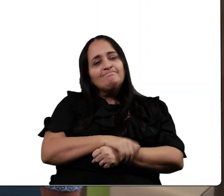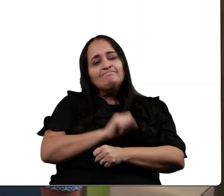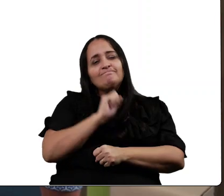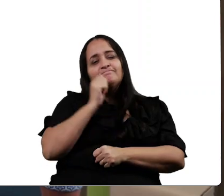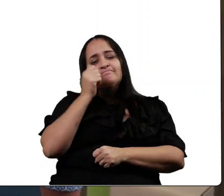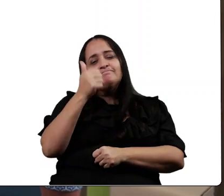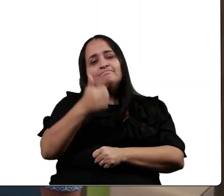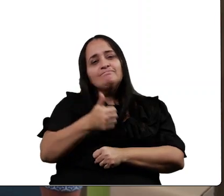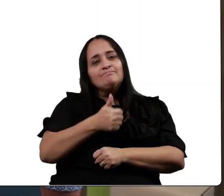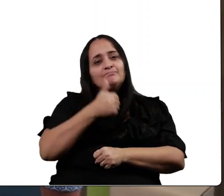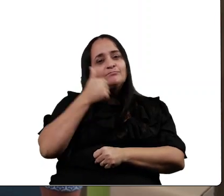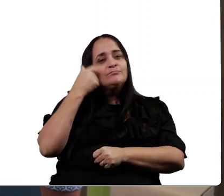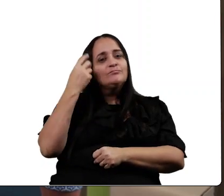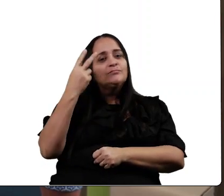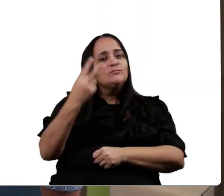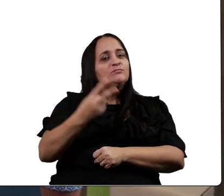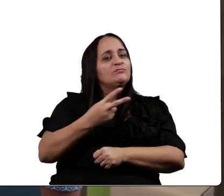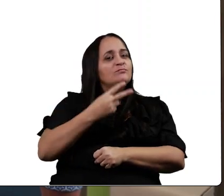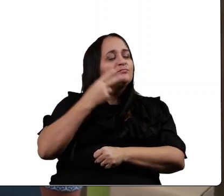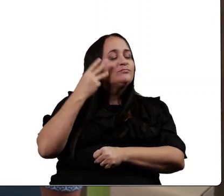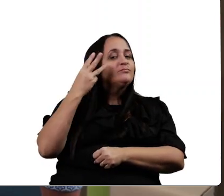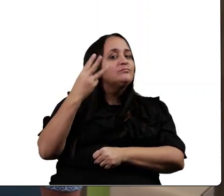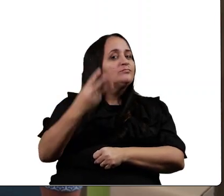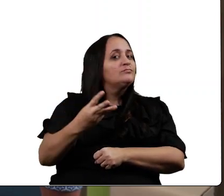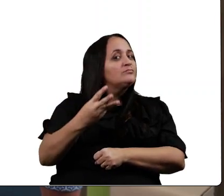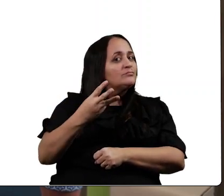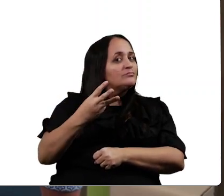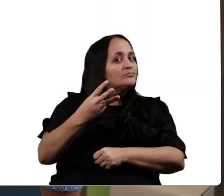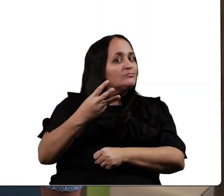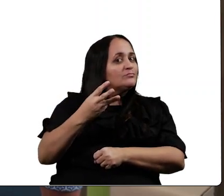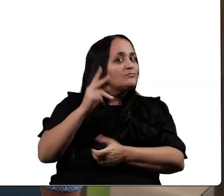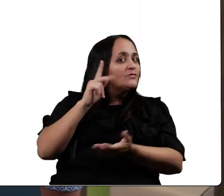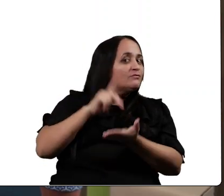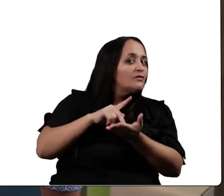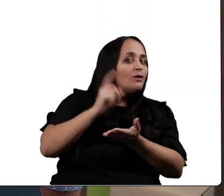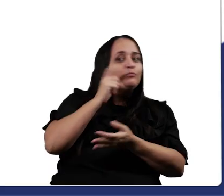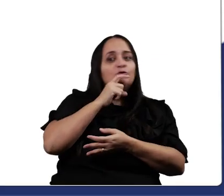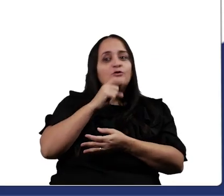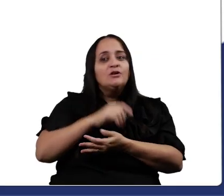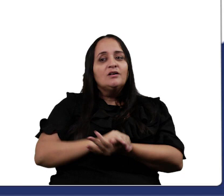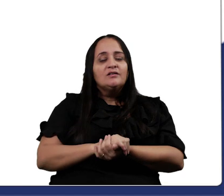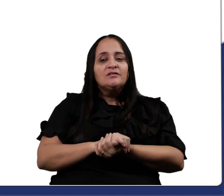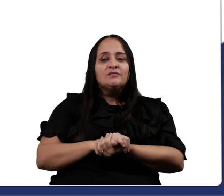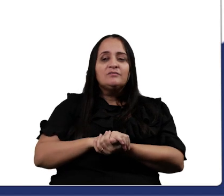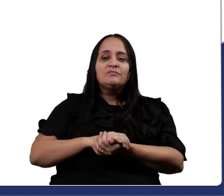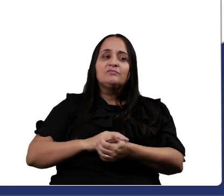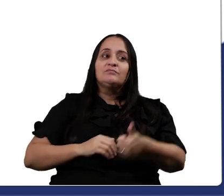Dou-lhe uma, dou-lhe duas, dou-lhe três.